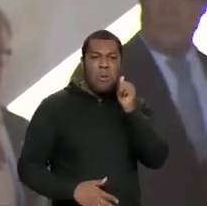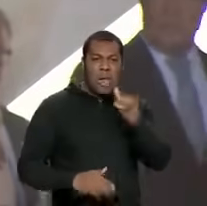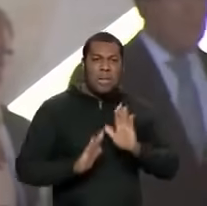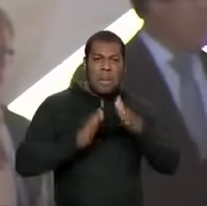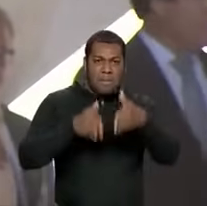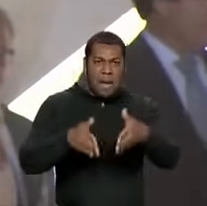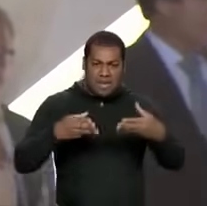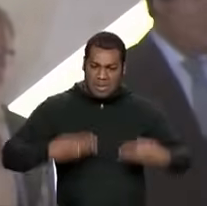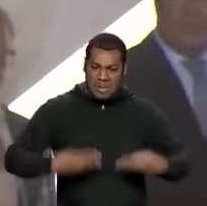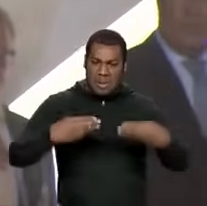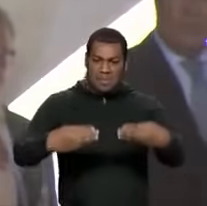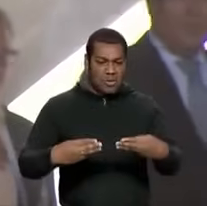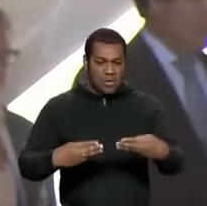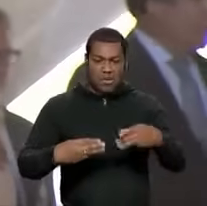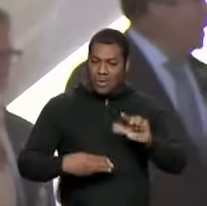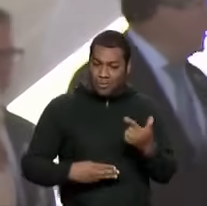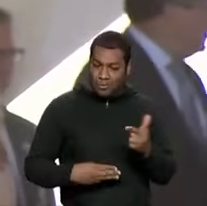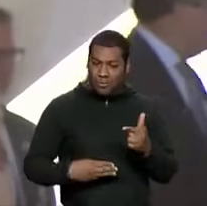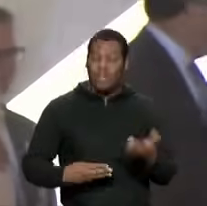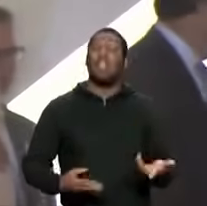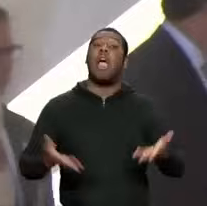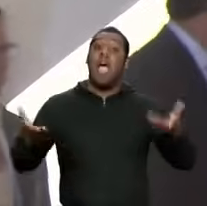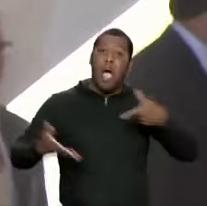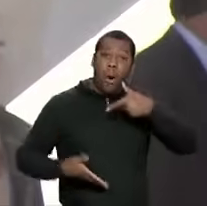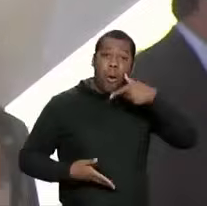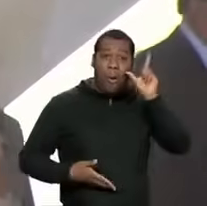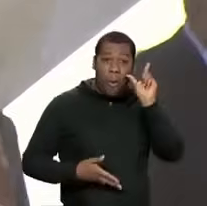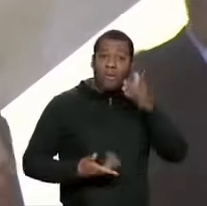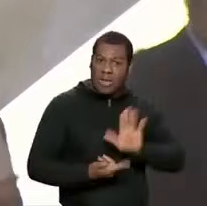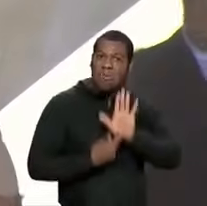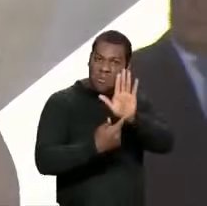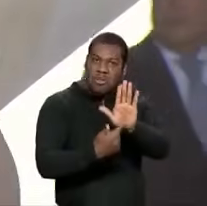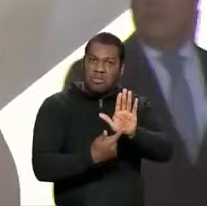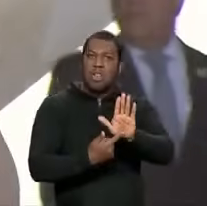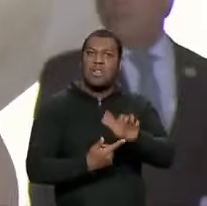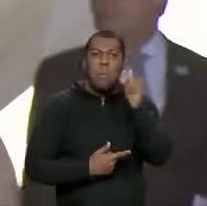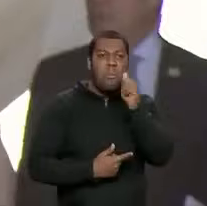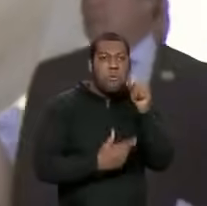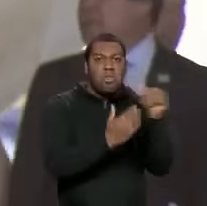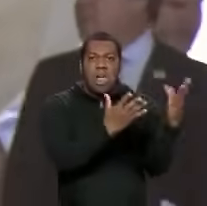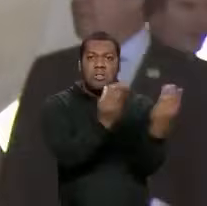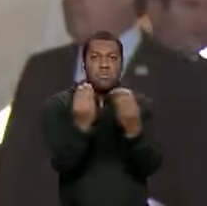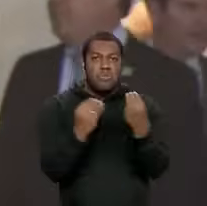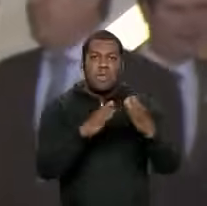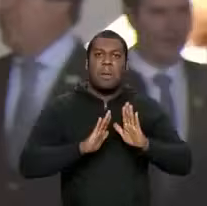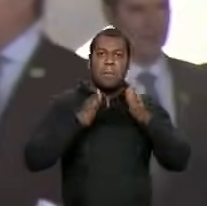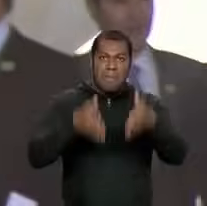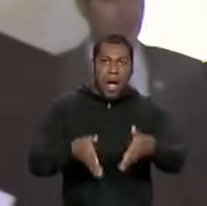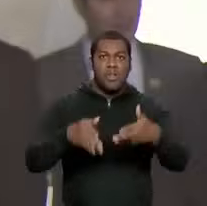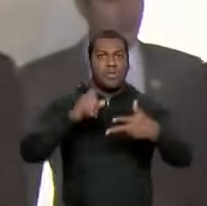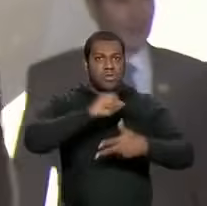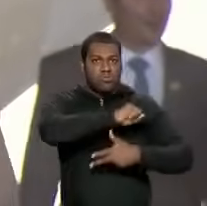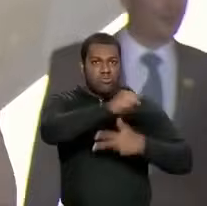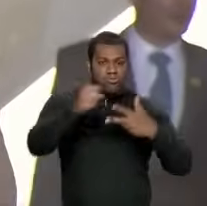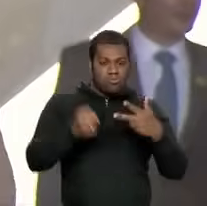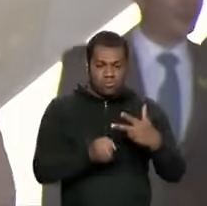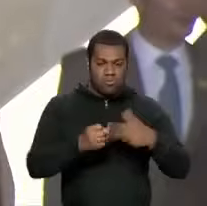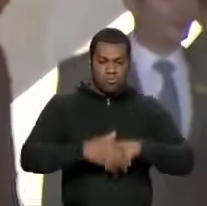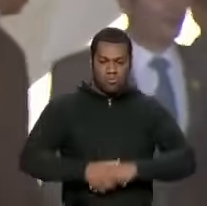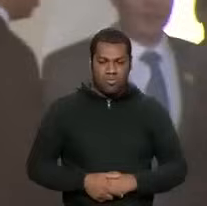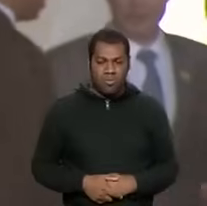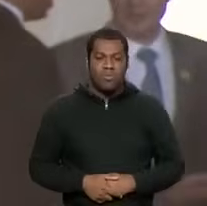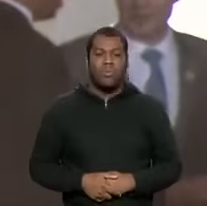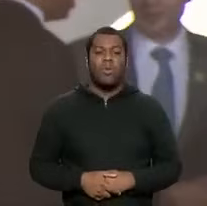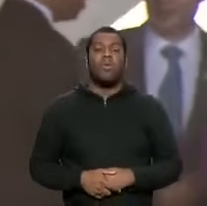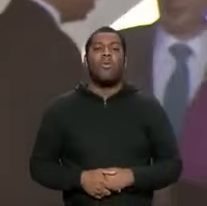o Ministérios e ontem foi dado essa demonstração na nossa abertura aqui Presidente todas as mulheres e